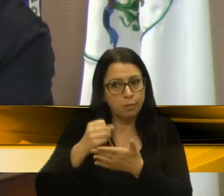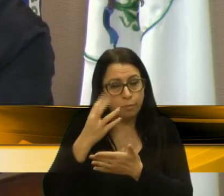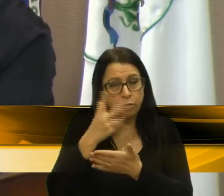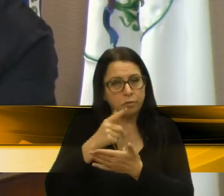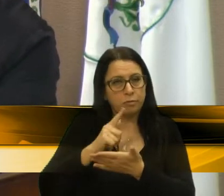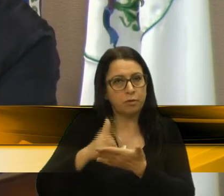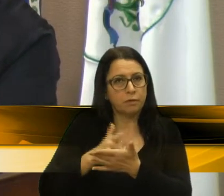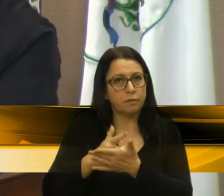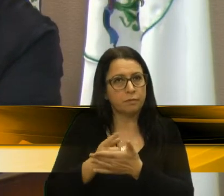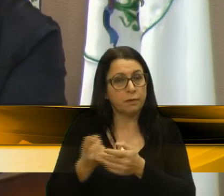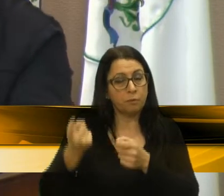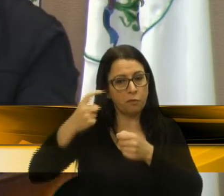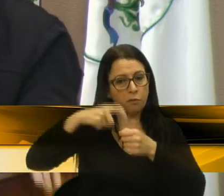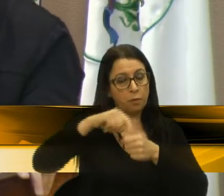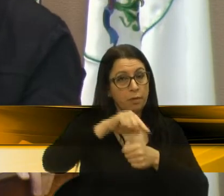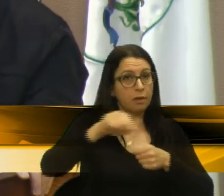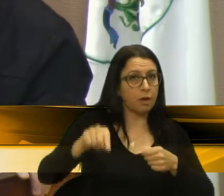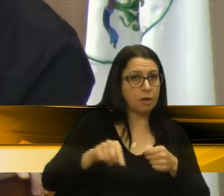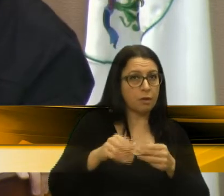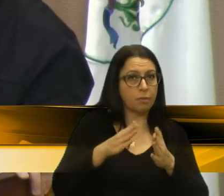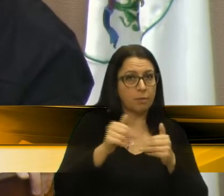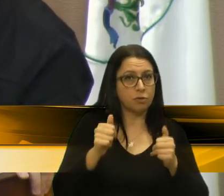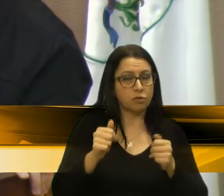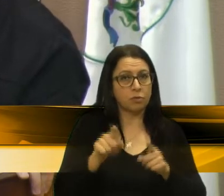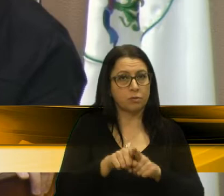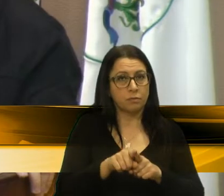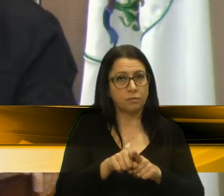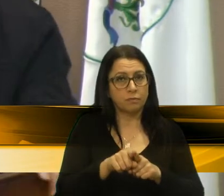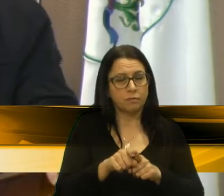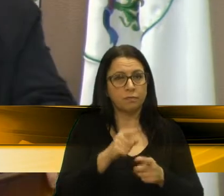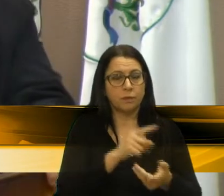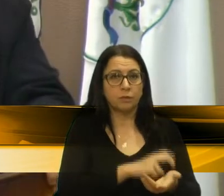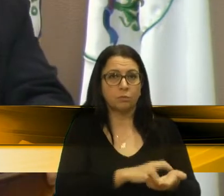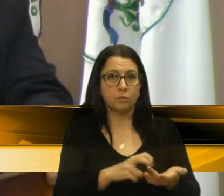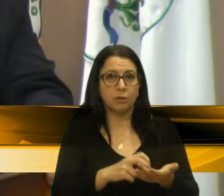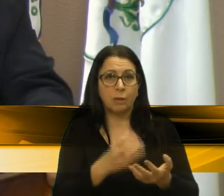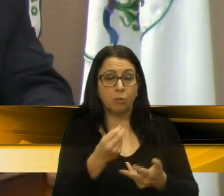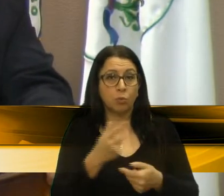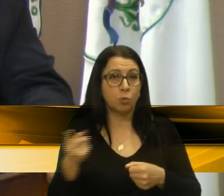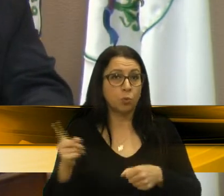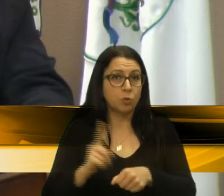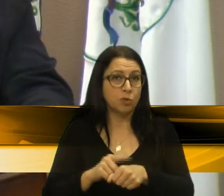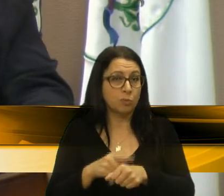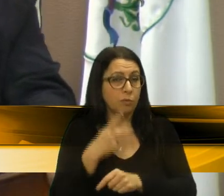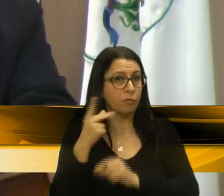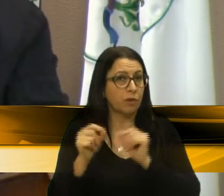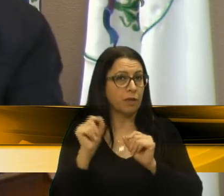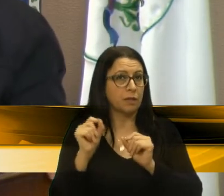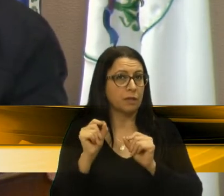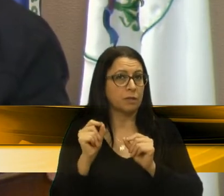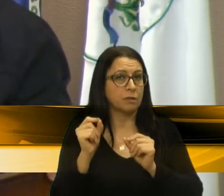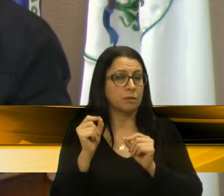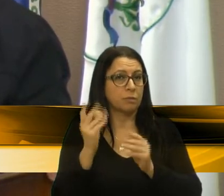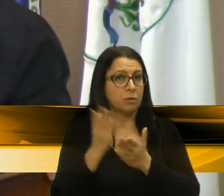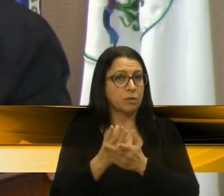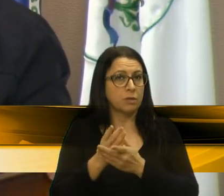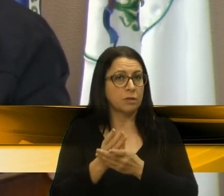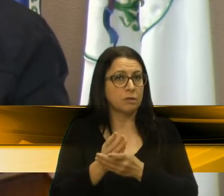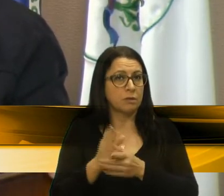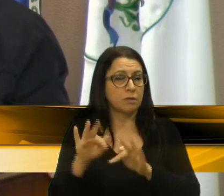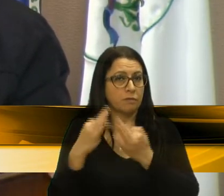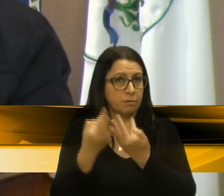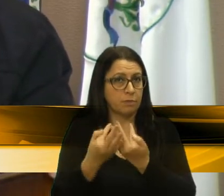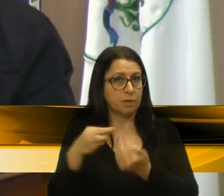voltar para a vaca fria, que é o nosso pedido de impedimento. Eu acho que nós vamos ter muito tempo ainda para falar sobre esse processo da família Manha Bosco,